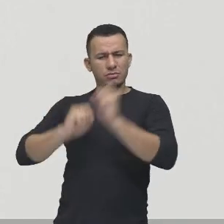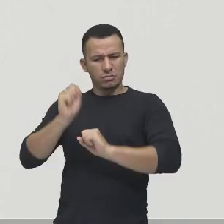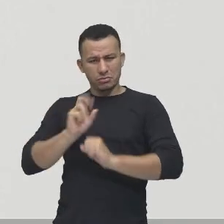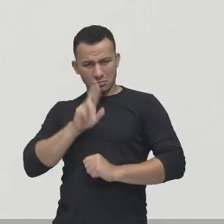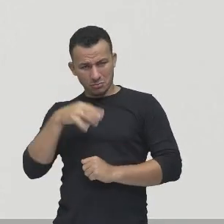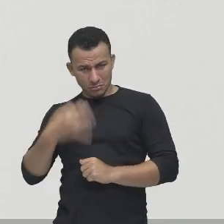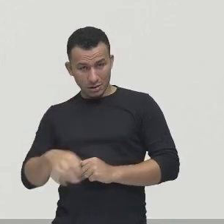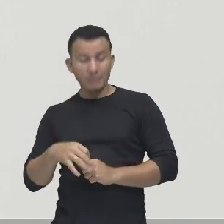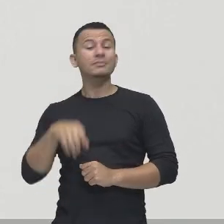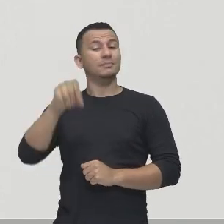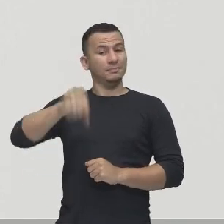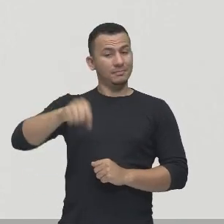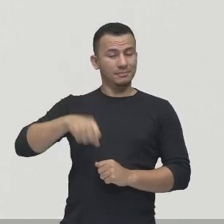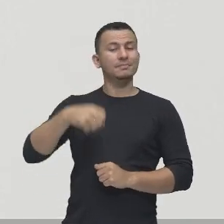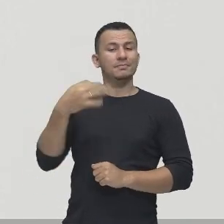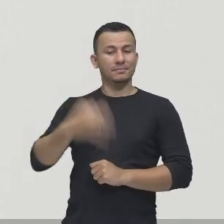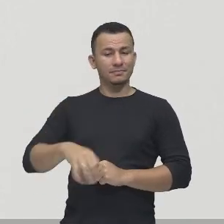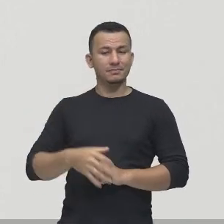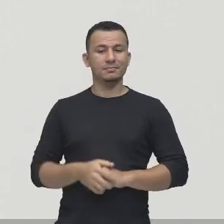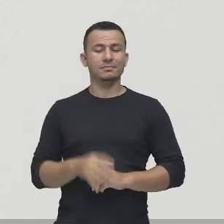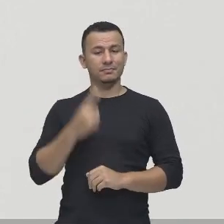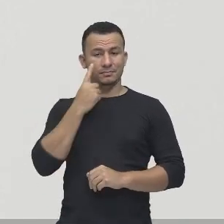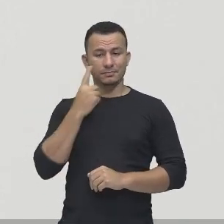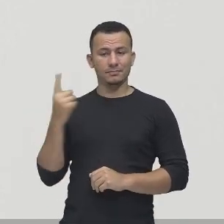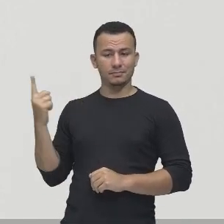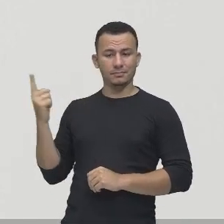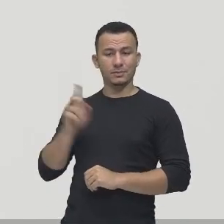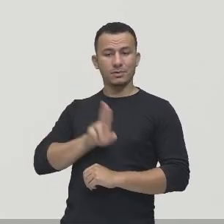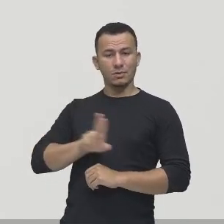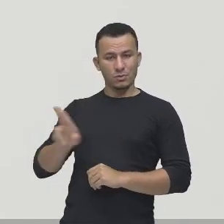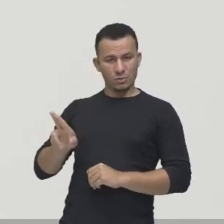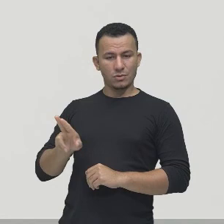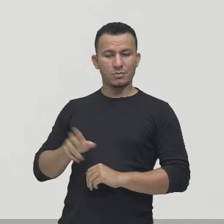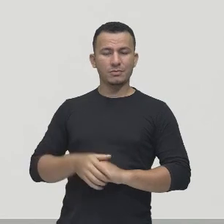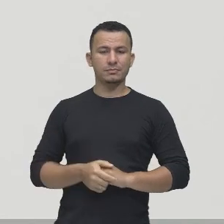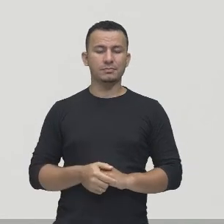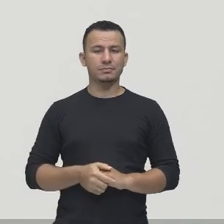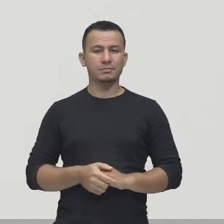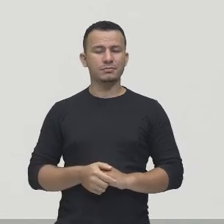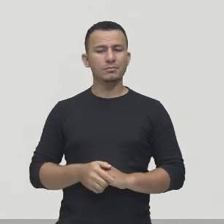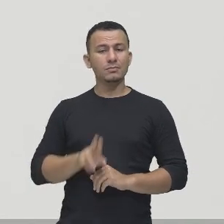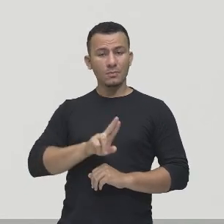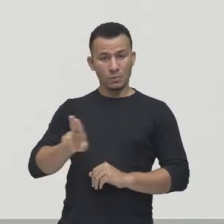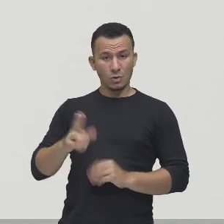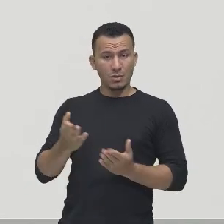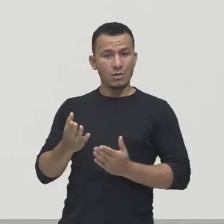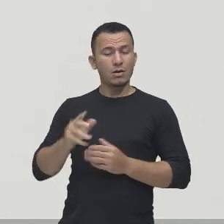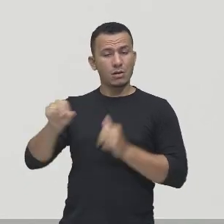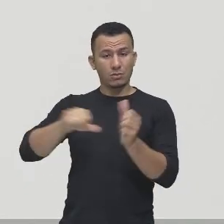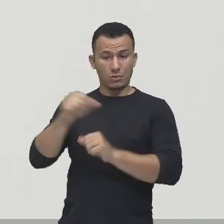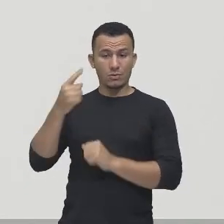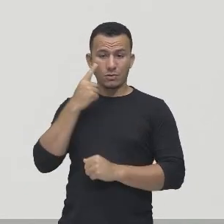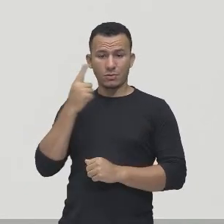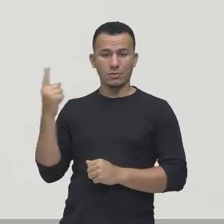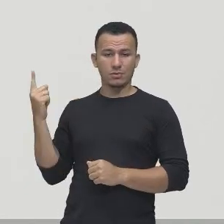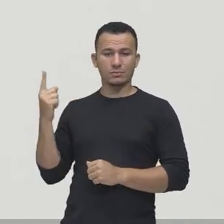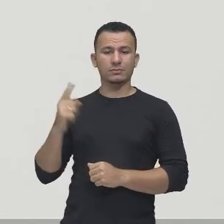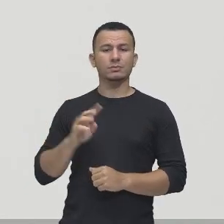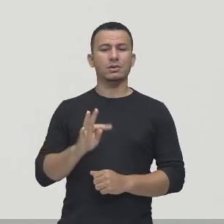até colocar aqui, né, o nome que a gente costuma mencionar agora, né, da antiga